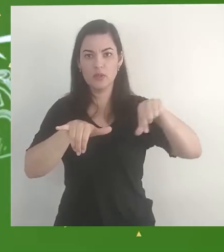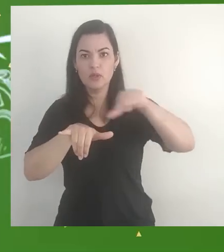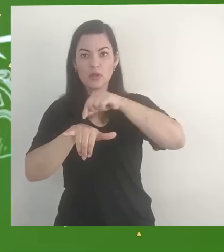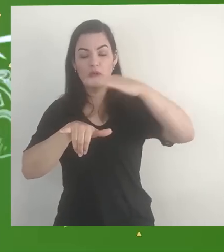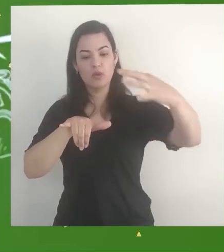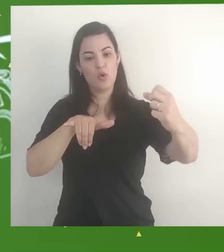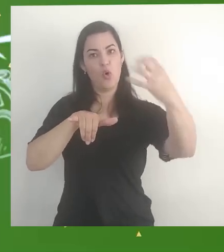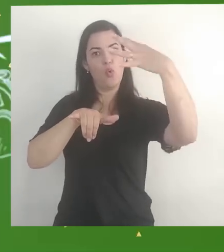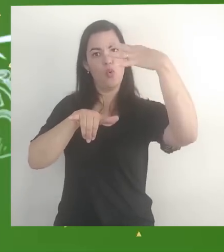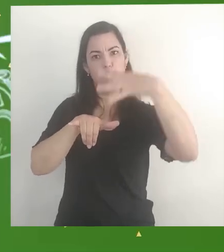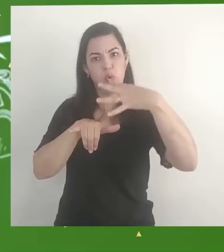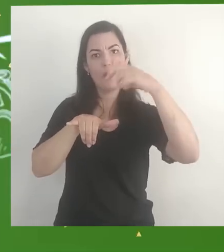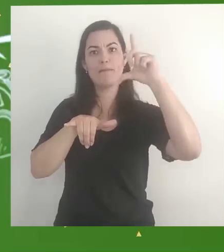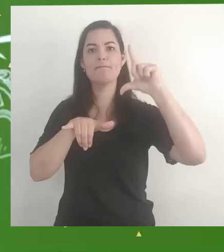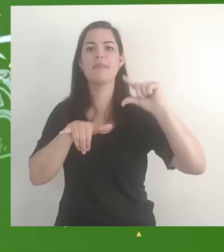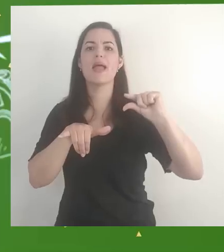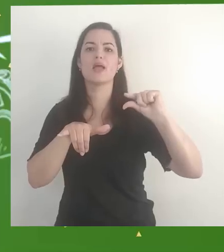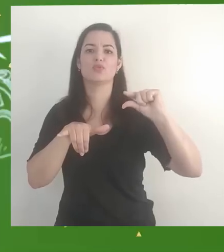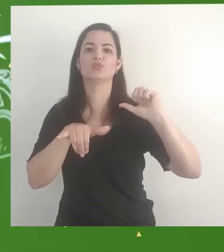seja menor.